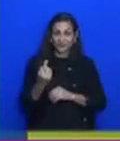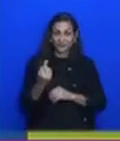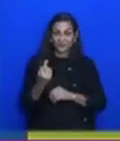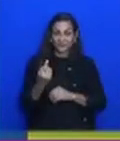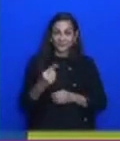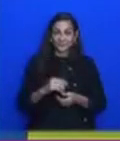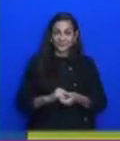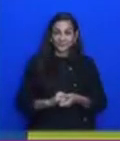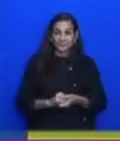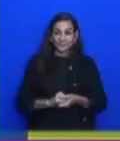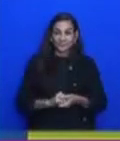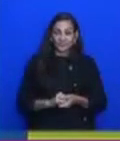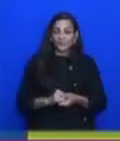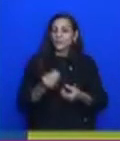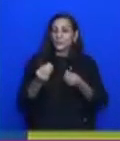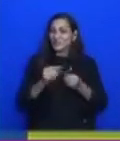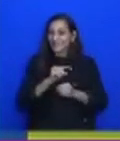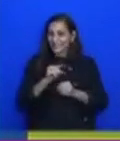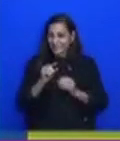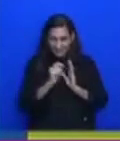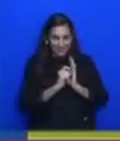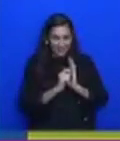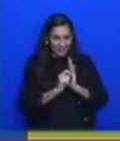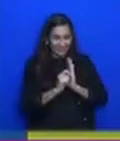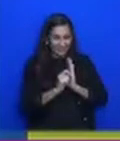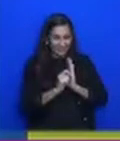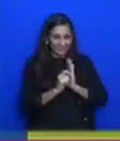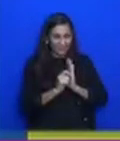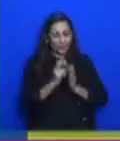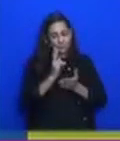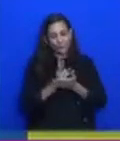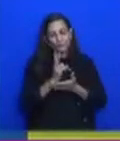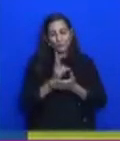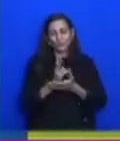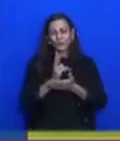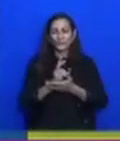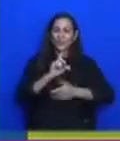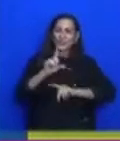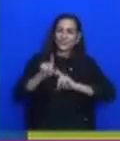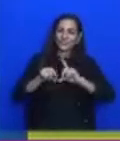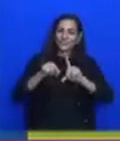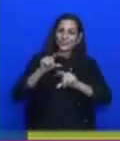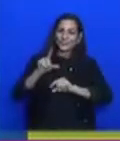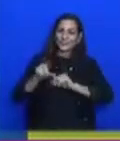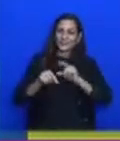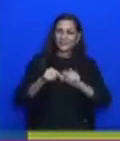01. Como é que você está indo, hein? Está marcando? Vamos seguir sorteando.